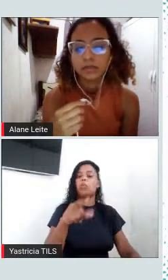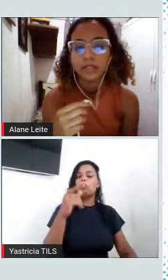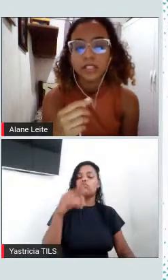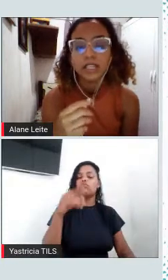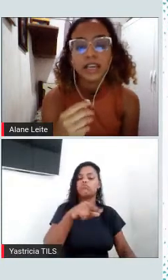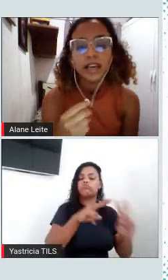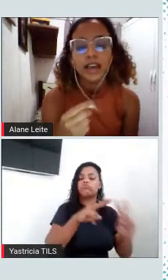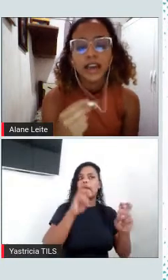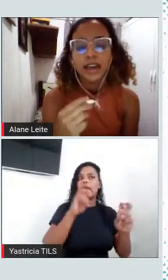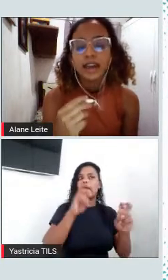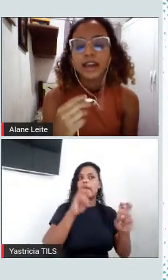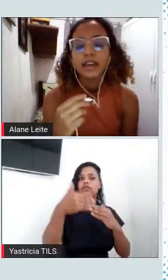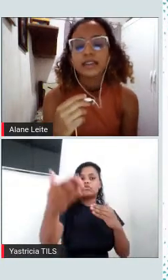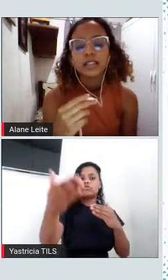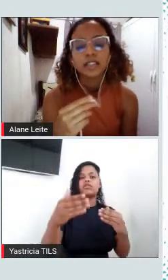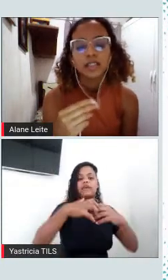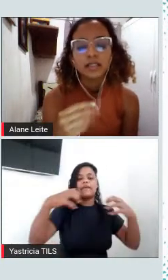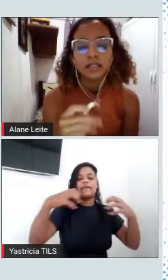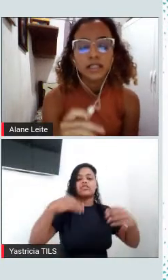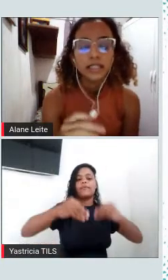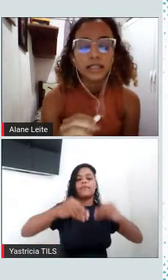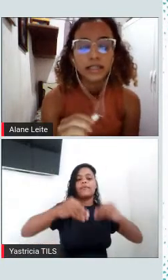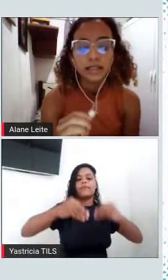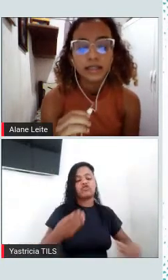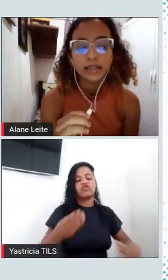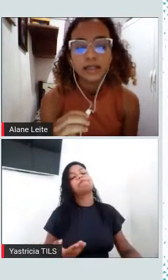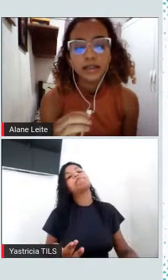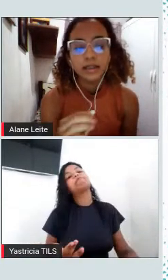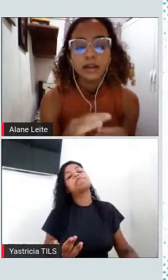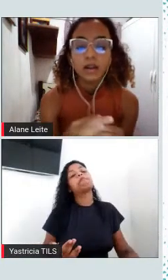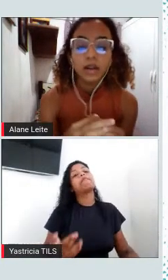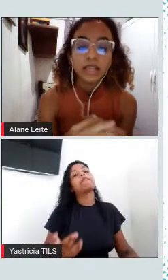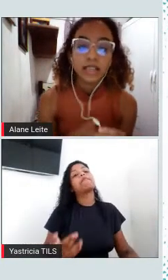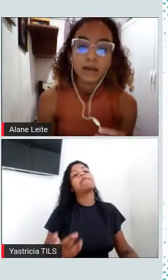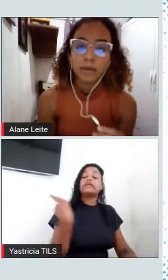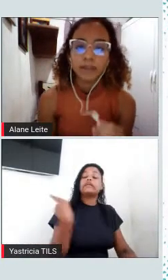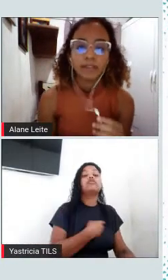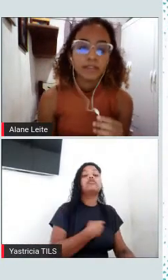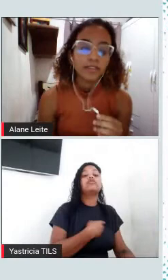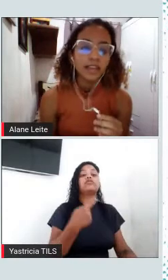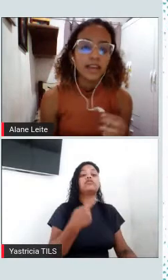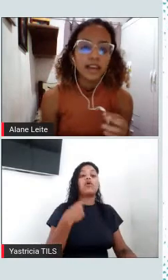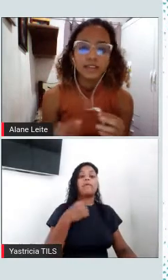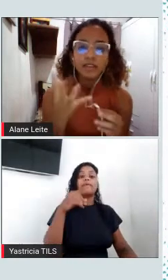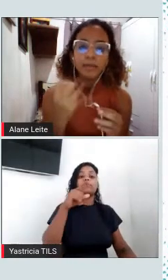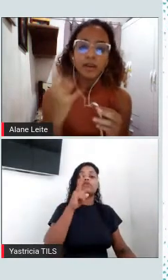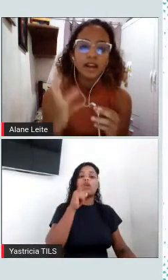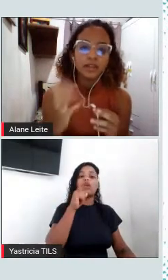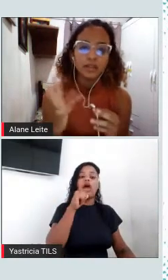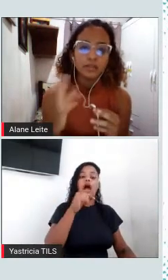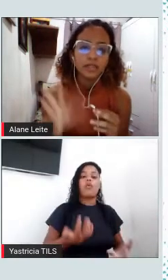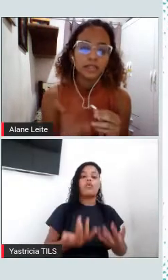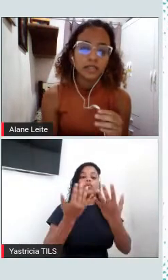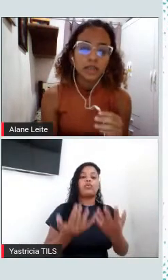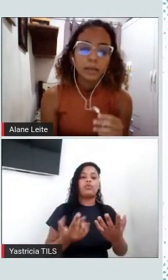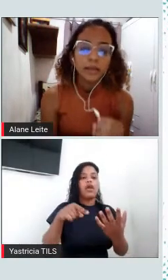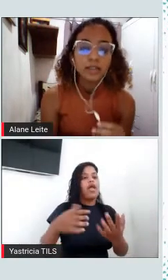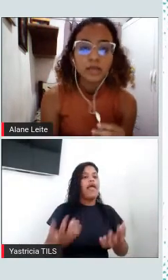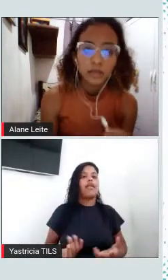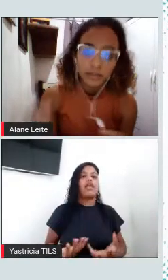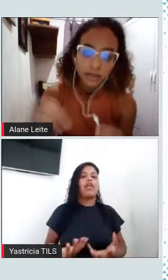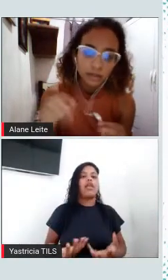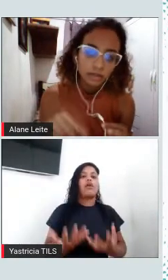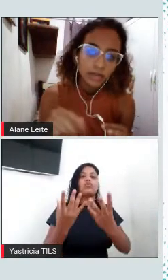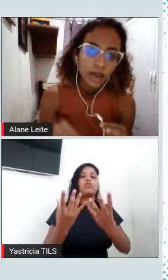separação de misturas, se a gente colocar essa água para ferver, ela vai evaporar totalmente,